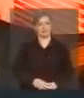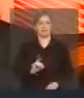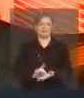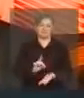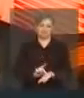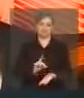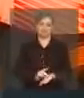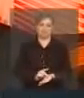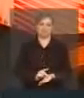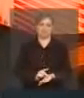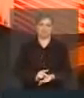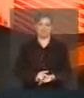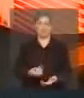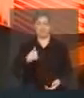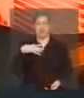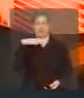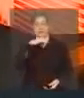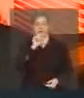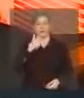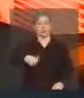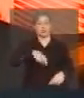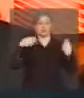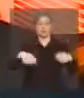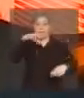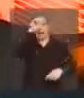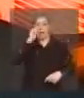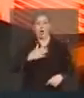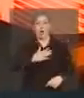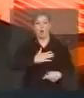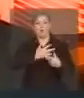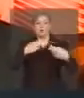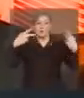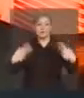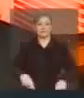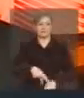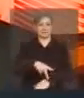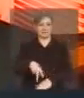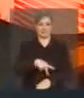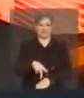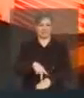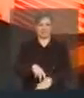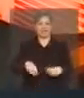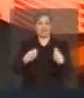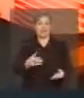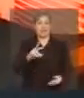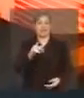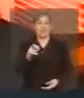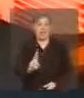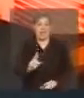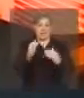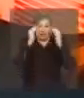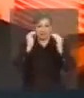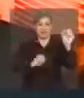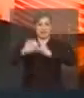Realmente, eu acho que nós precisamos aprender a gostar das coisas desse país, a valorizar a